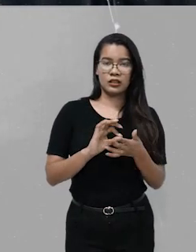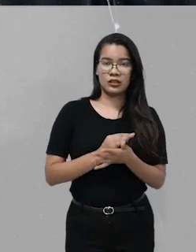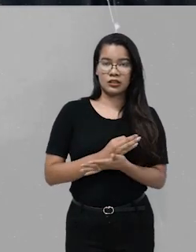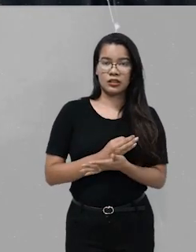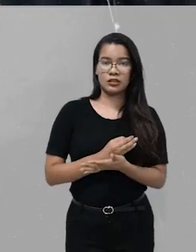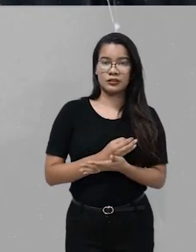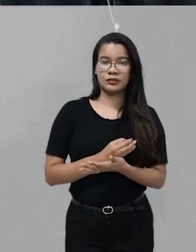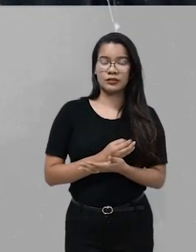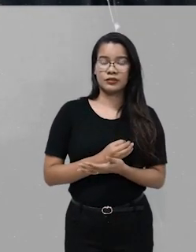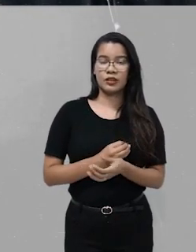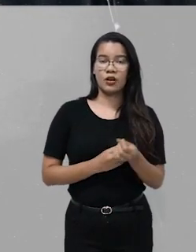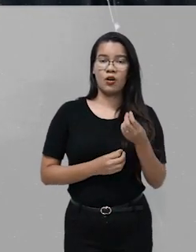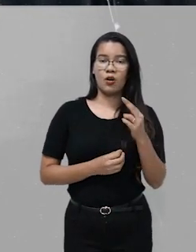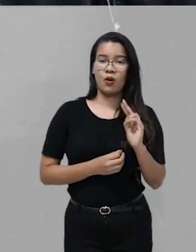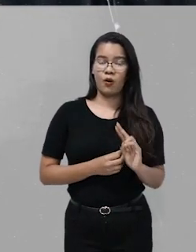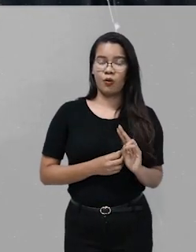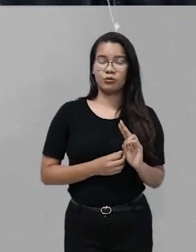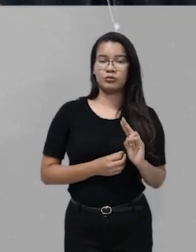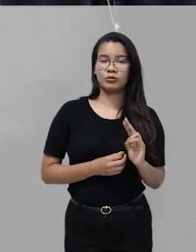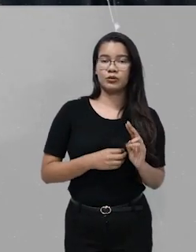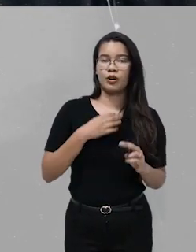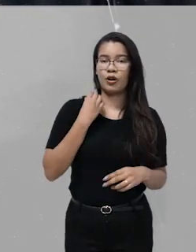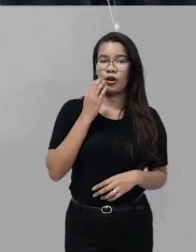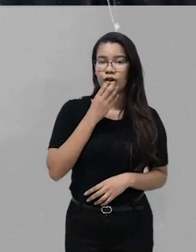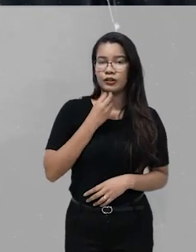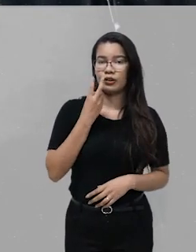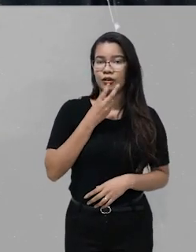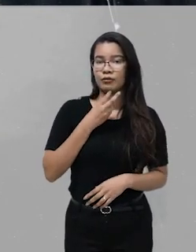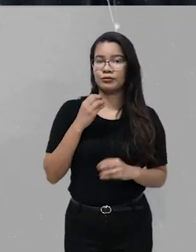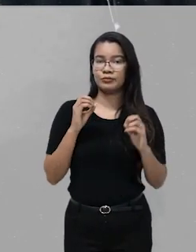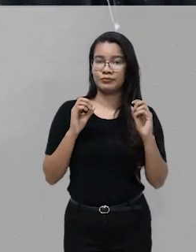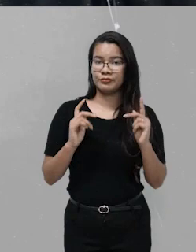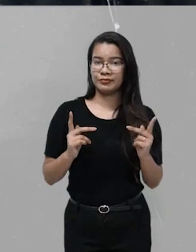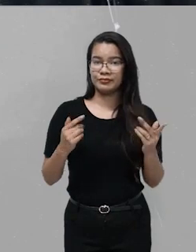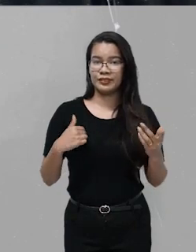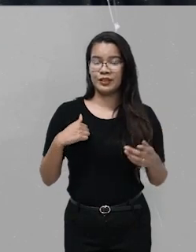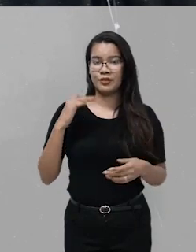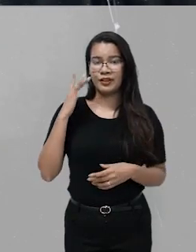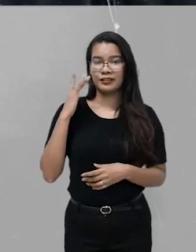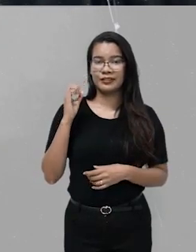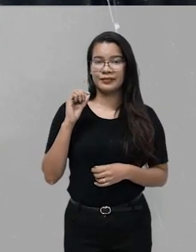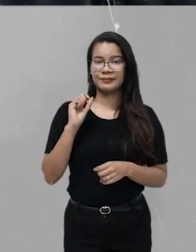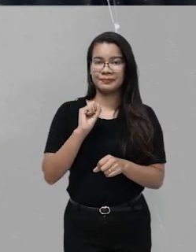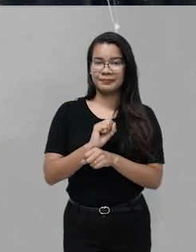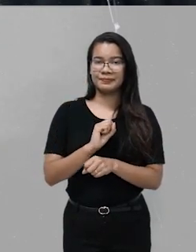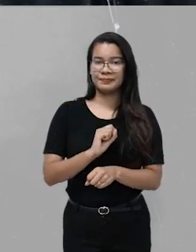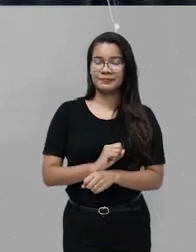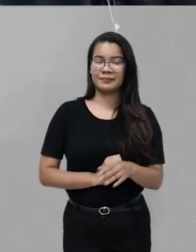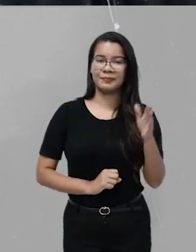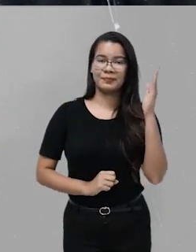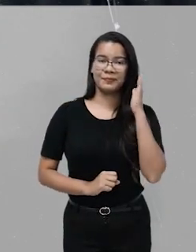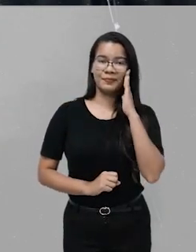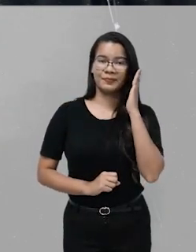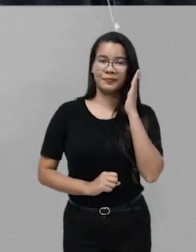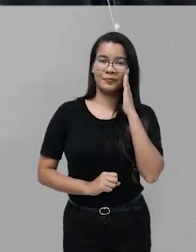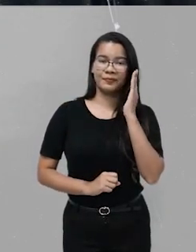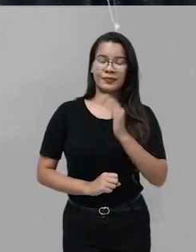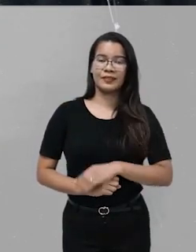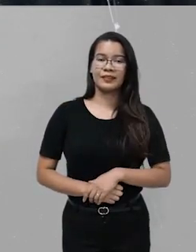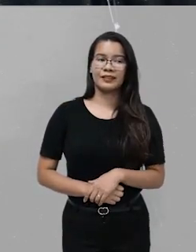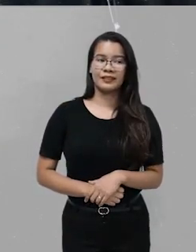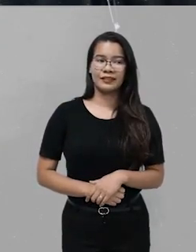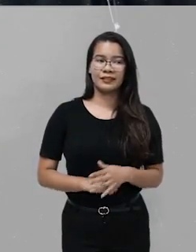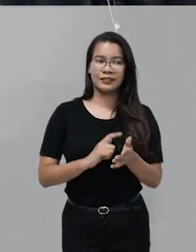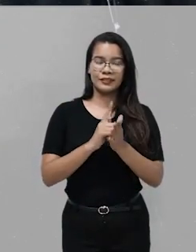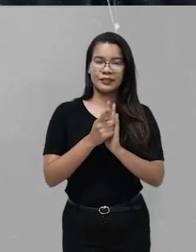escrita, seja esta fala oral. Ok? Eu acho que deu para vocês entenderem gêneros do